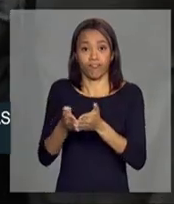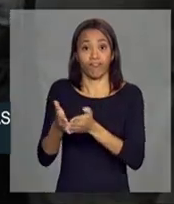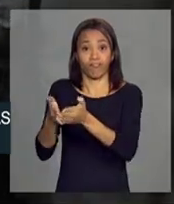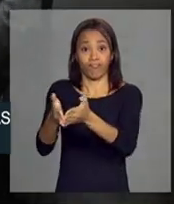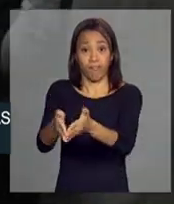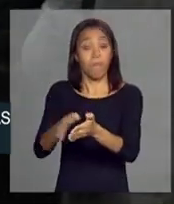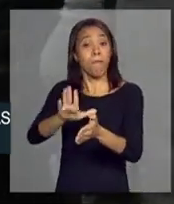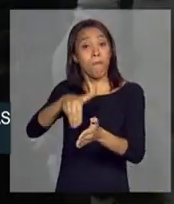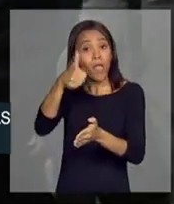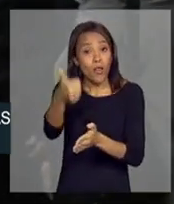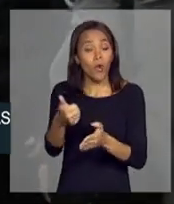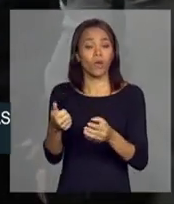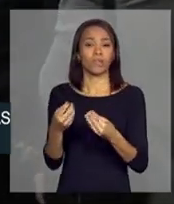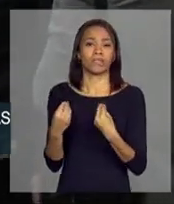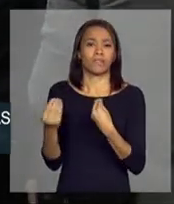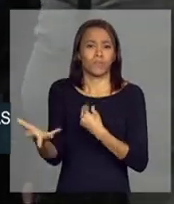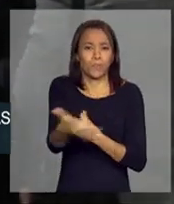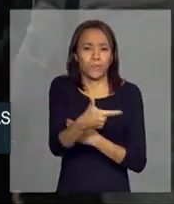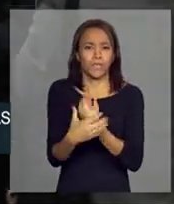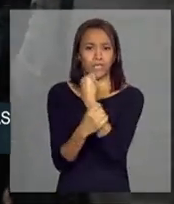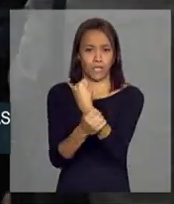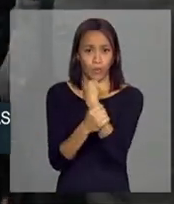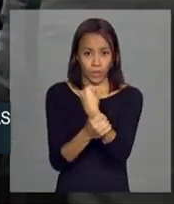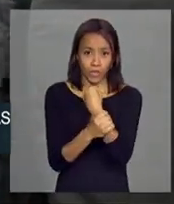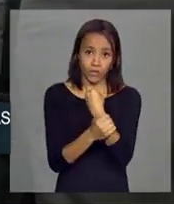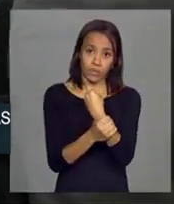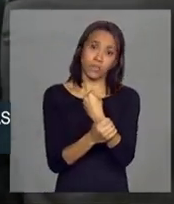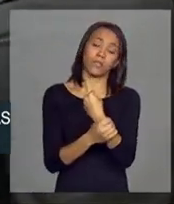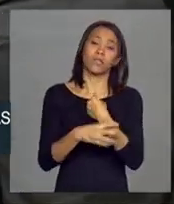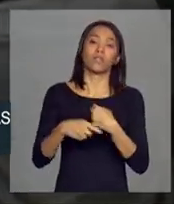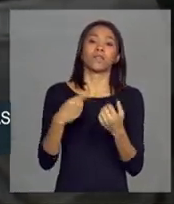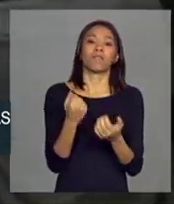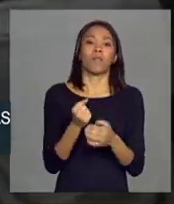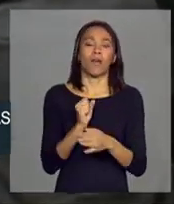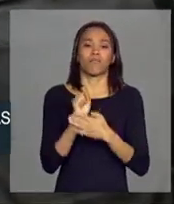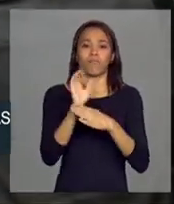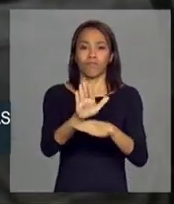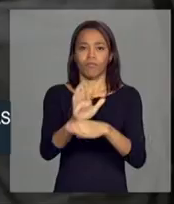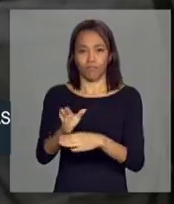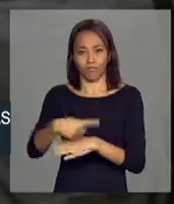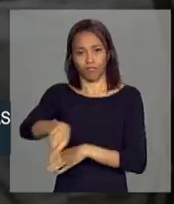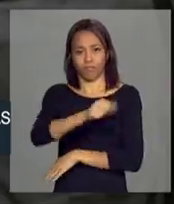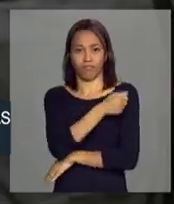mais qualidade e segurança no transporte dos estudantes